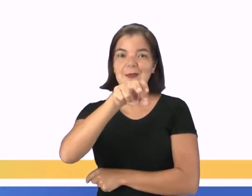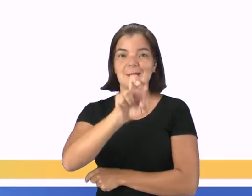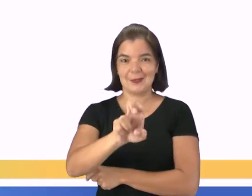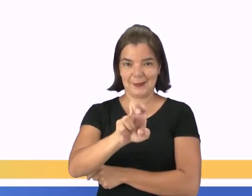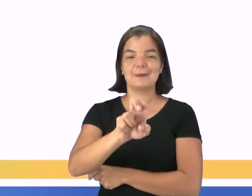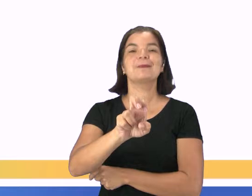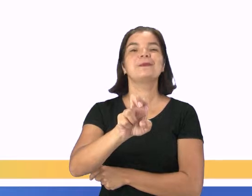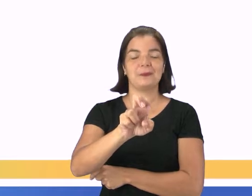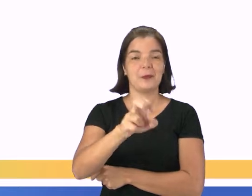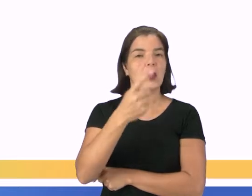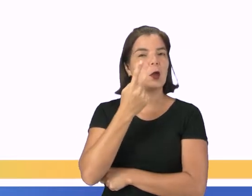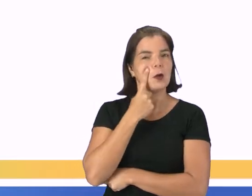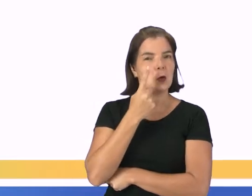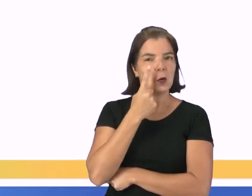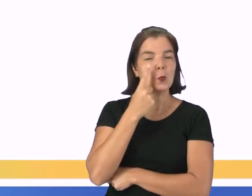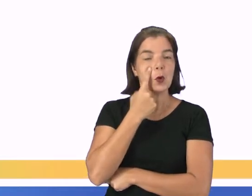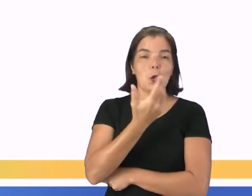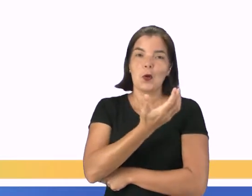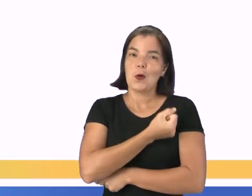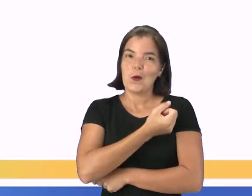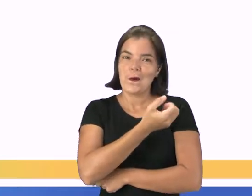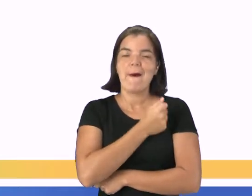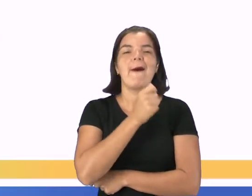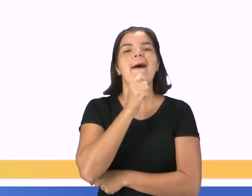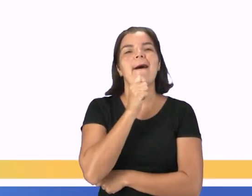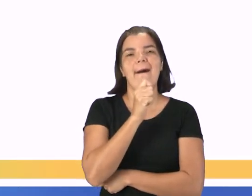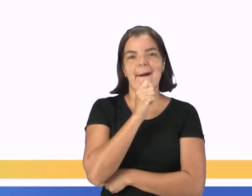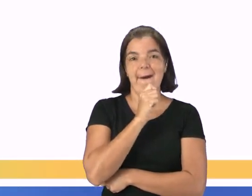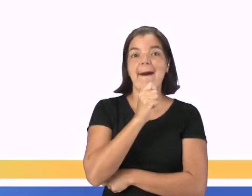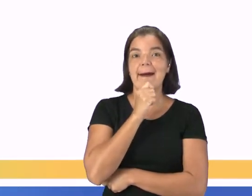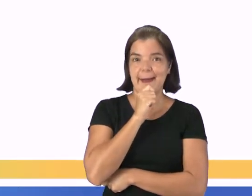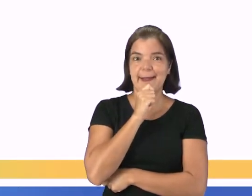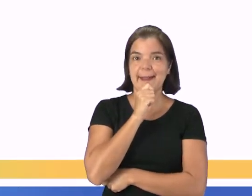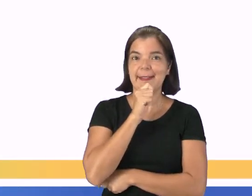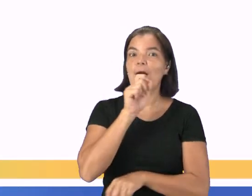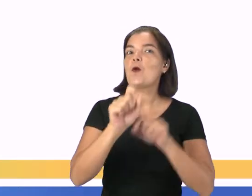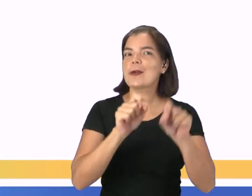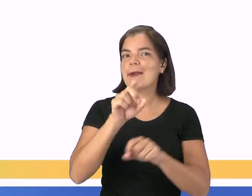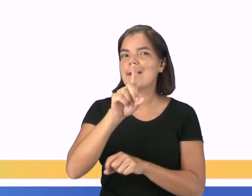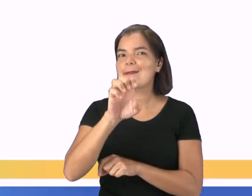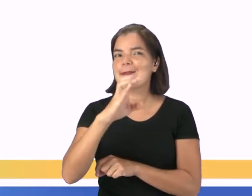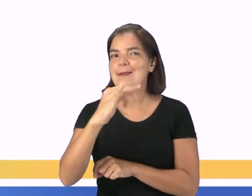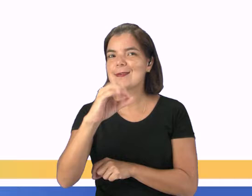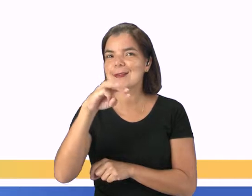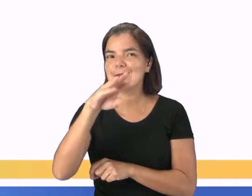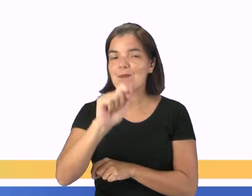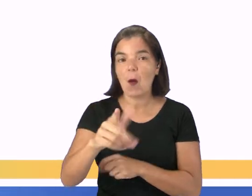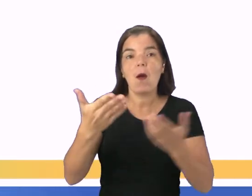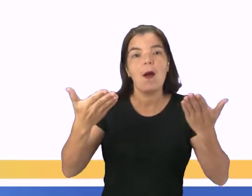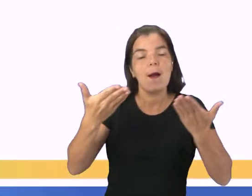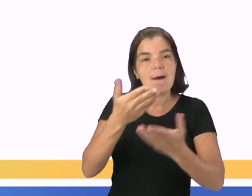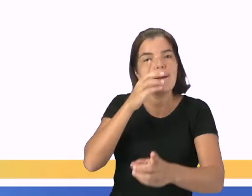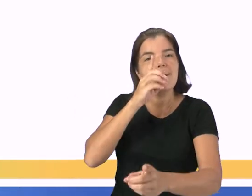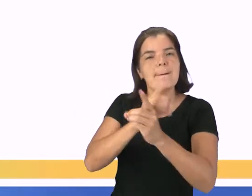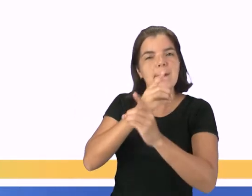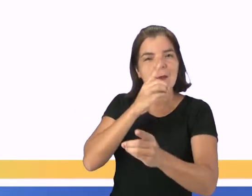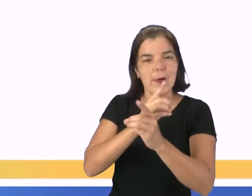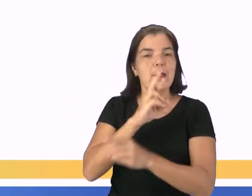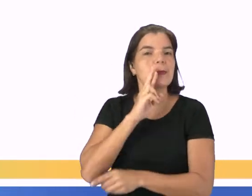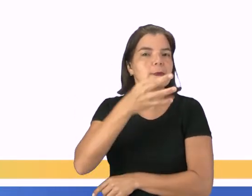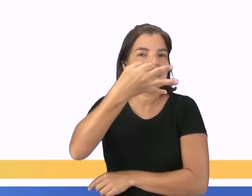0,125. Observe que esse número ainda está em decimal, certo? Então, agora, para encontrarmos